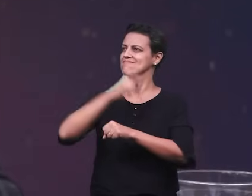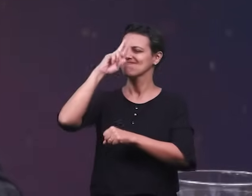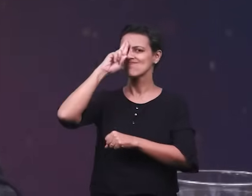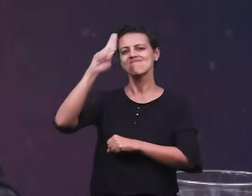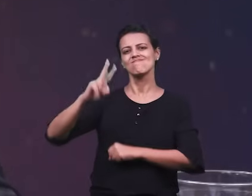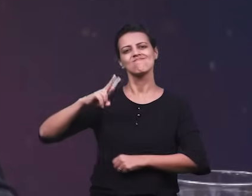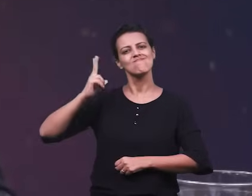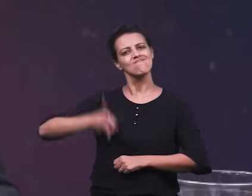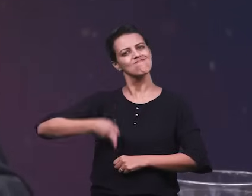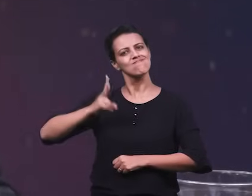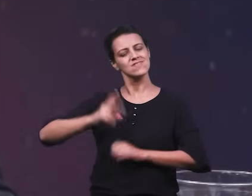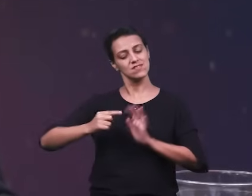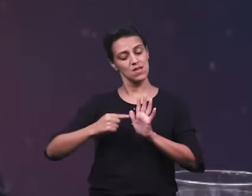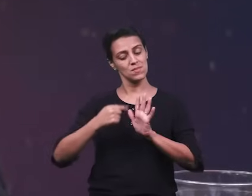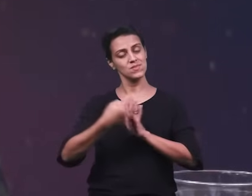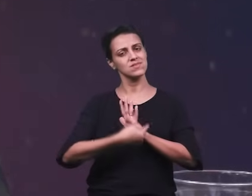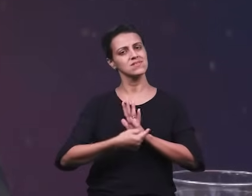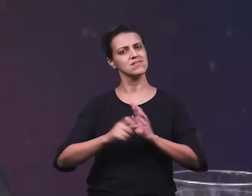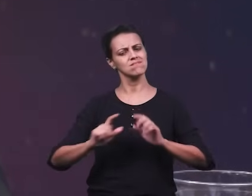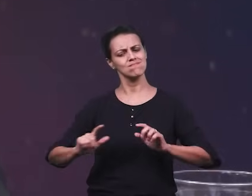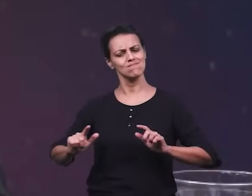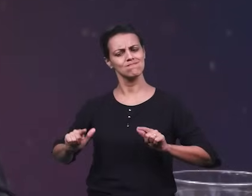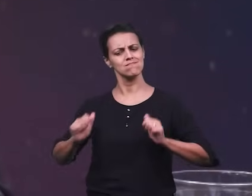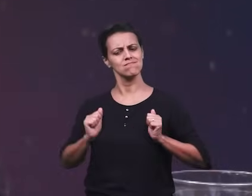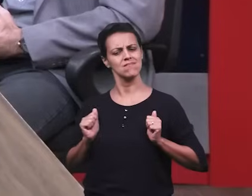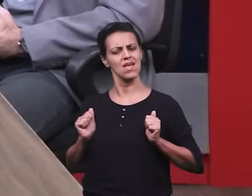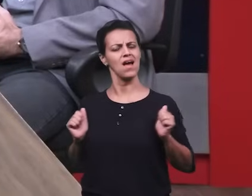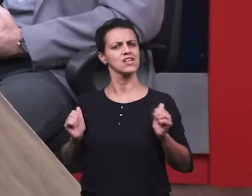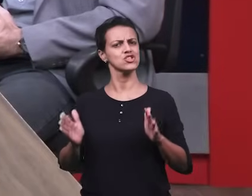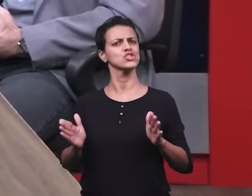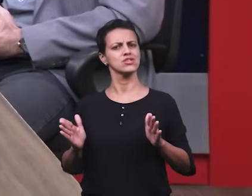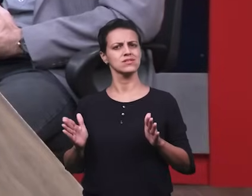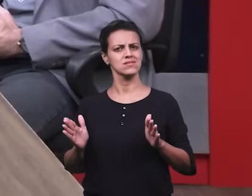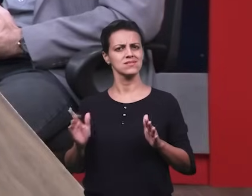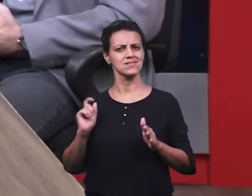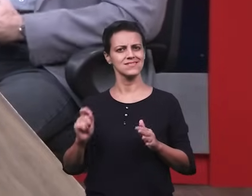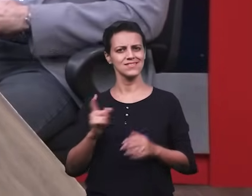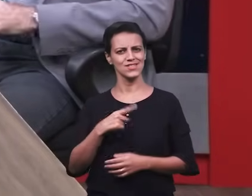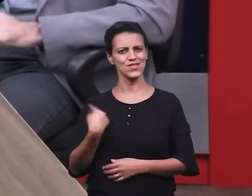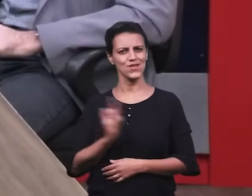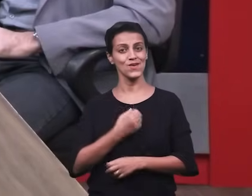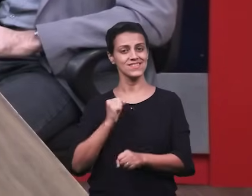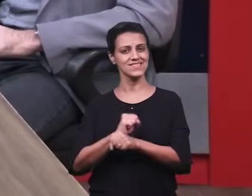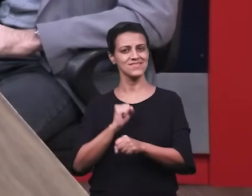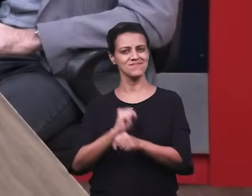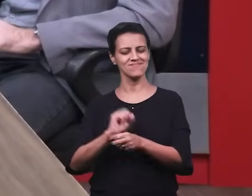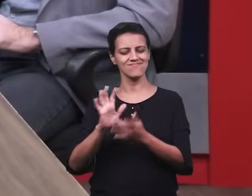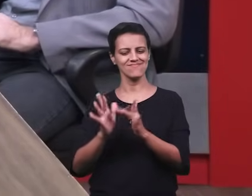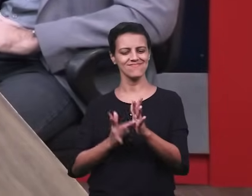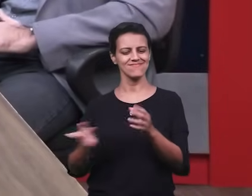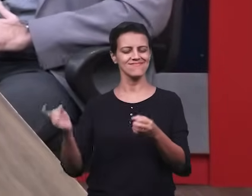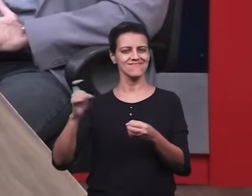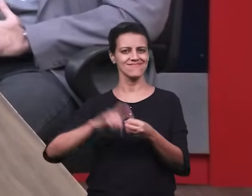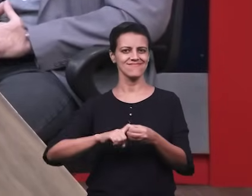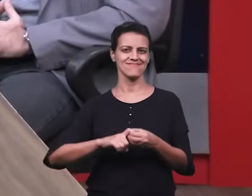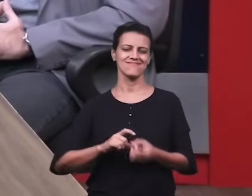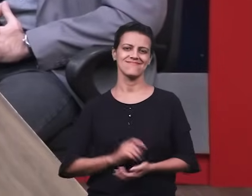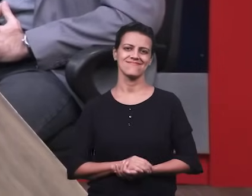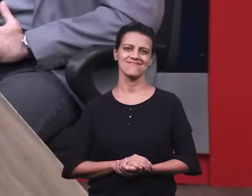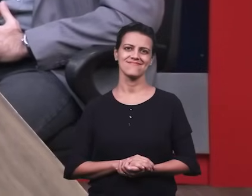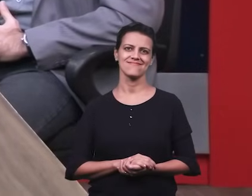manter sempre essa atitude de estarmos aguardando a vida eterna separada para